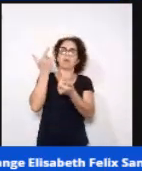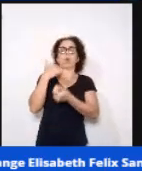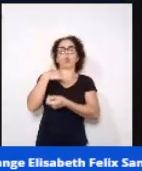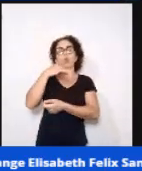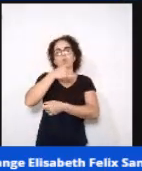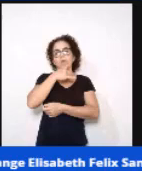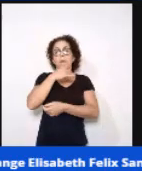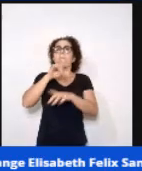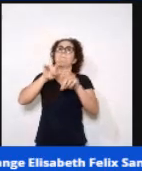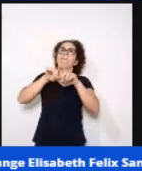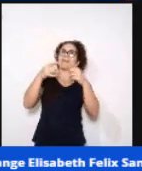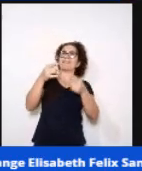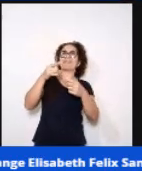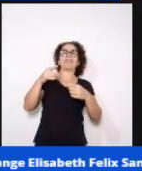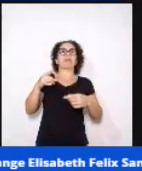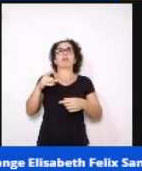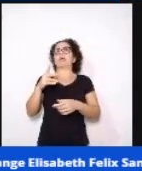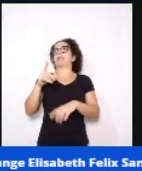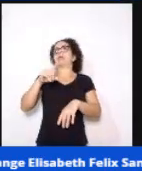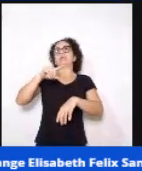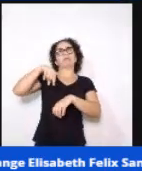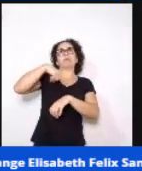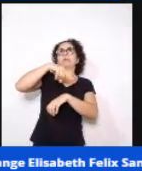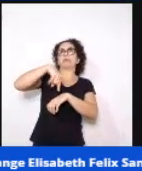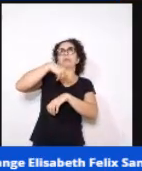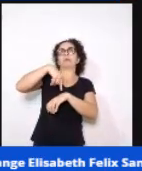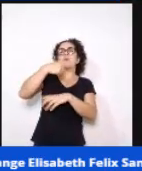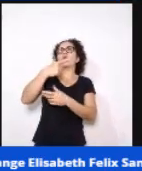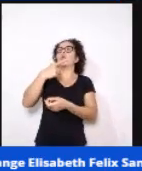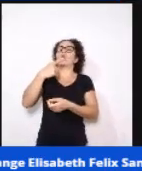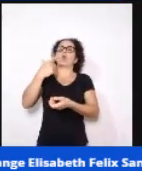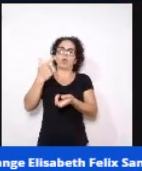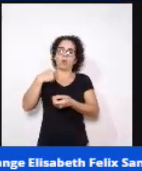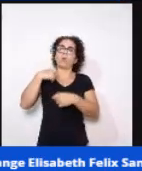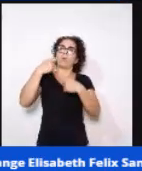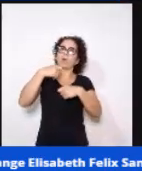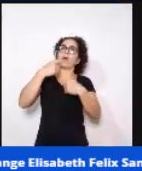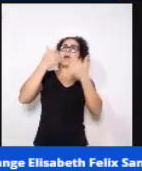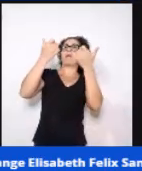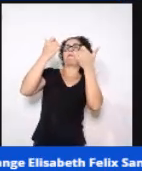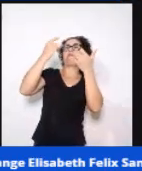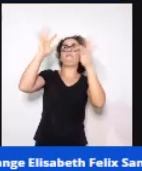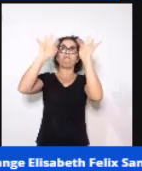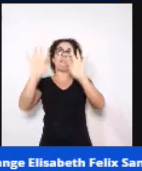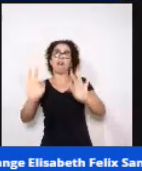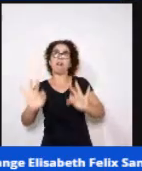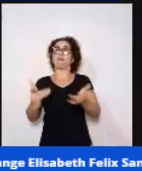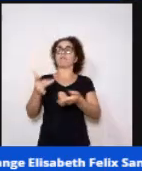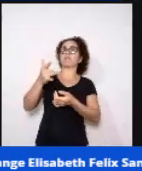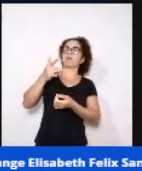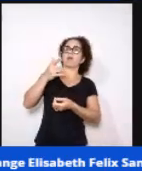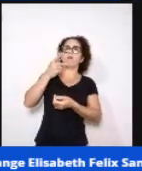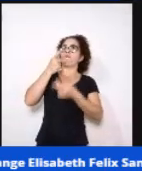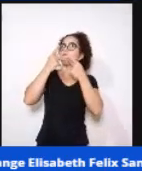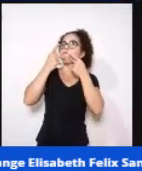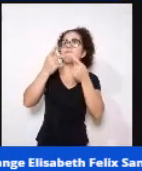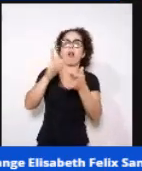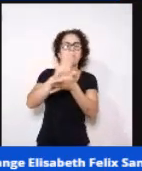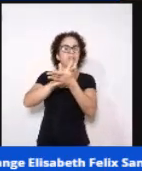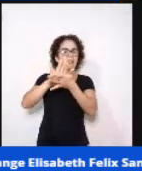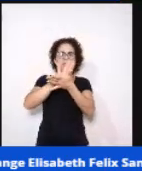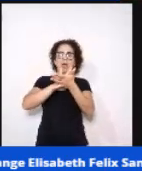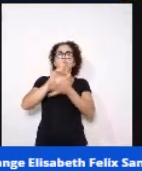tento demonstrar essa alegria, e eu não dou ouvidos, e eu não converso com as pessoas sobre os motivos que me fazem